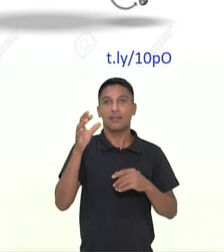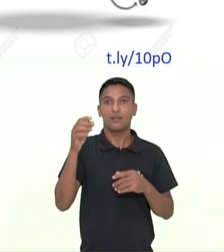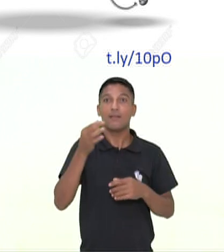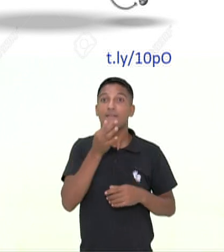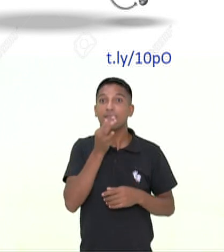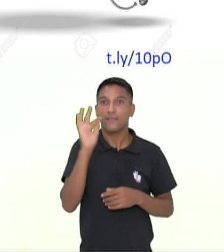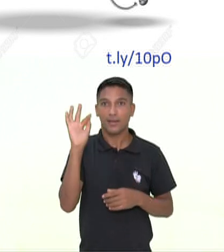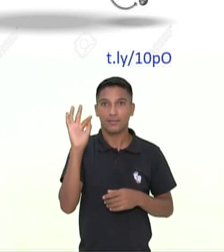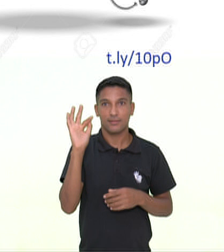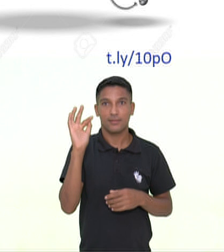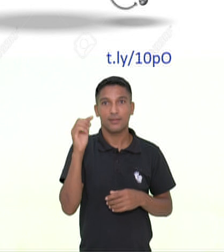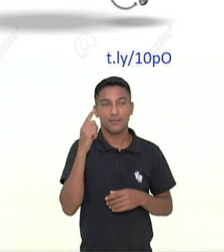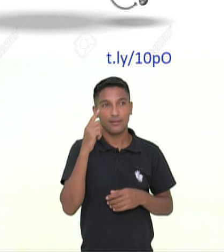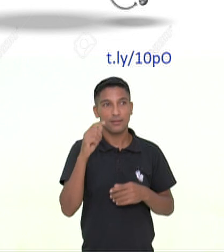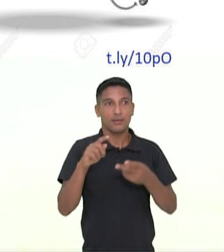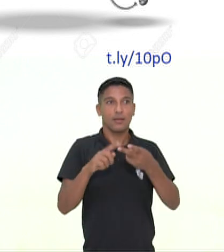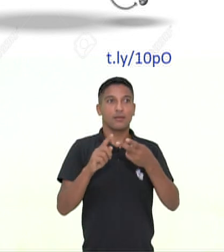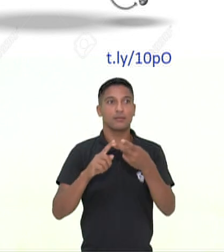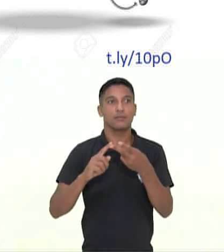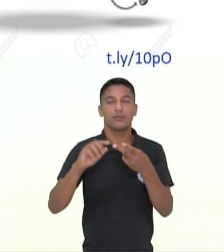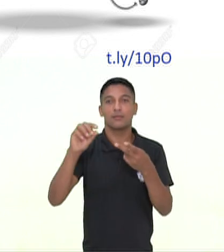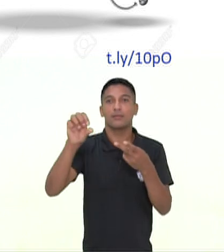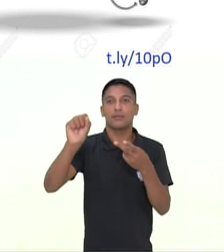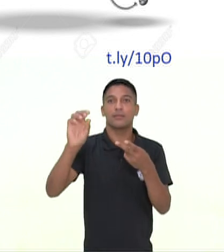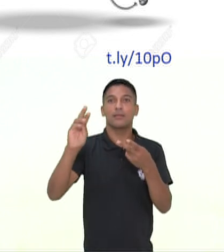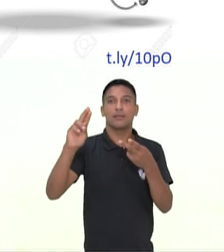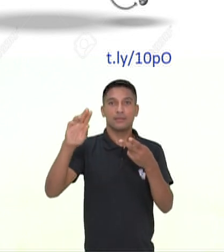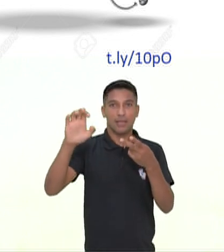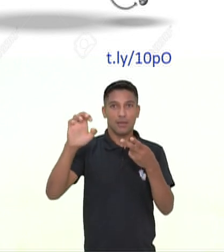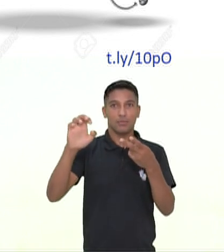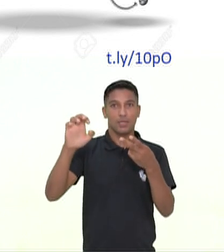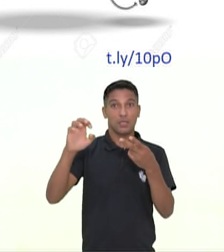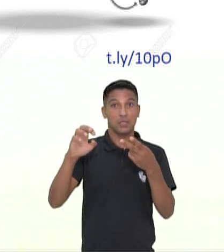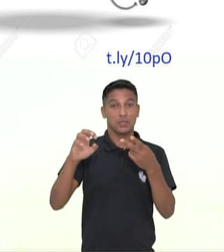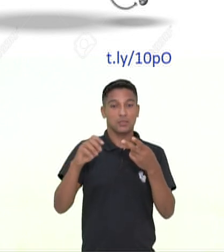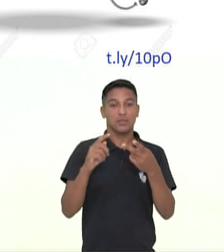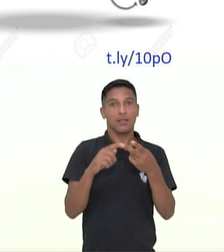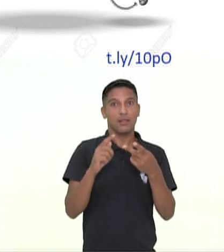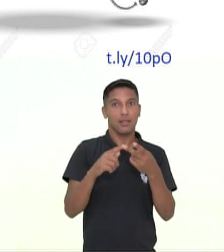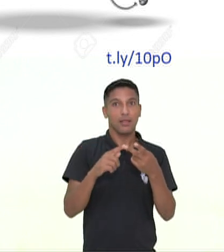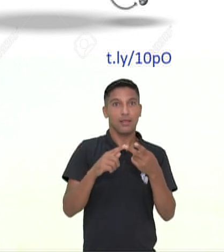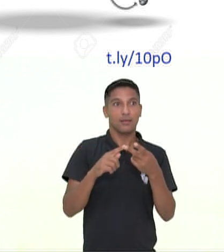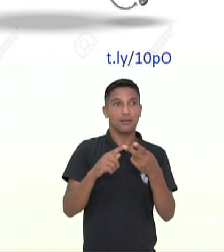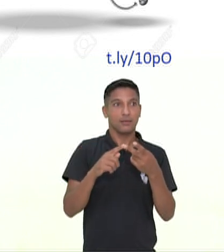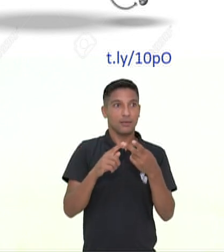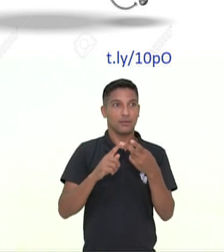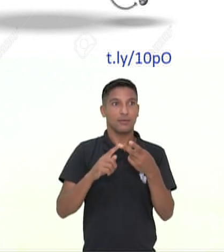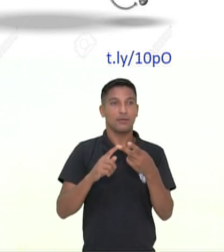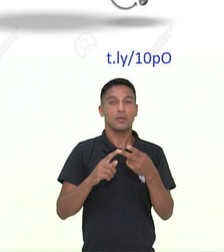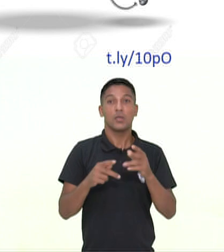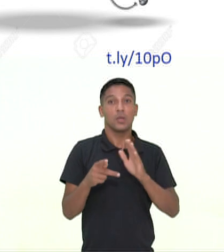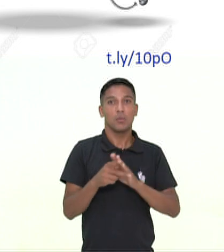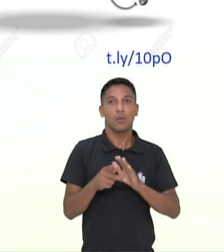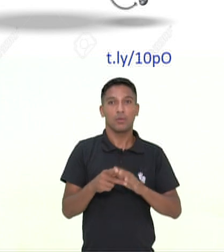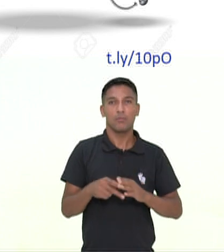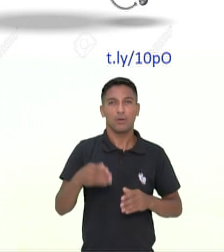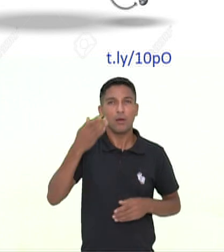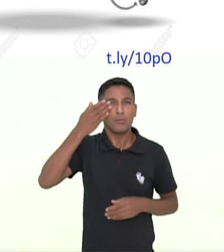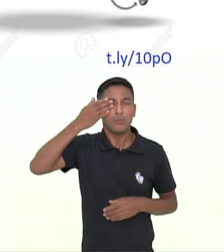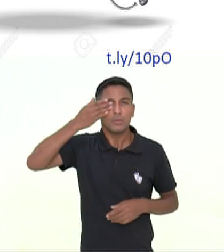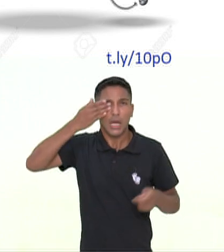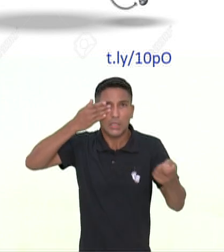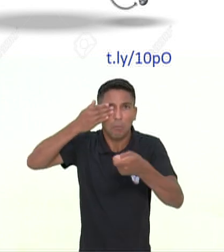arma que a gente talvez não lembre mais dos piratas por exemplo né e a Espada né Os